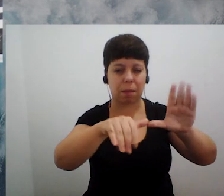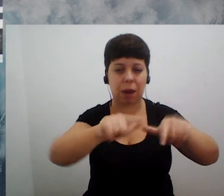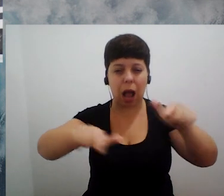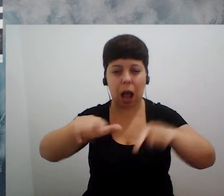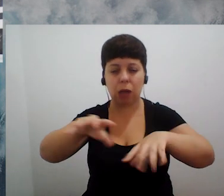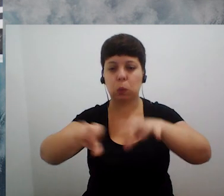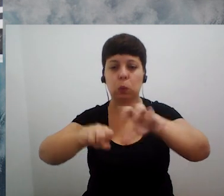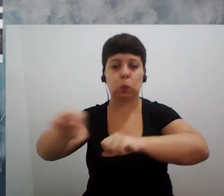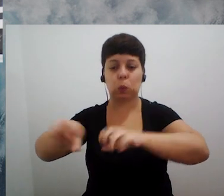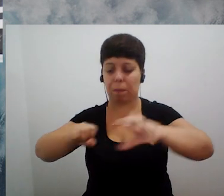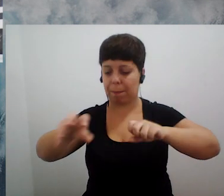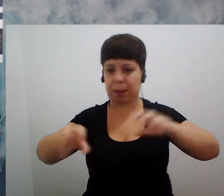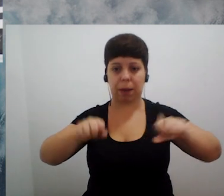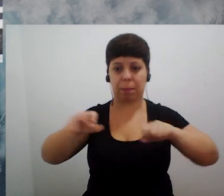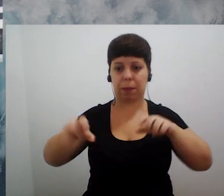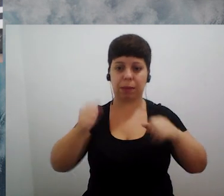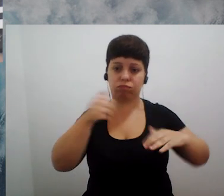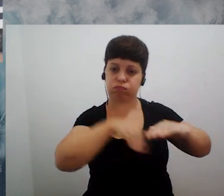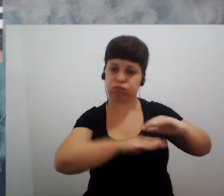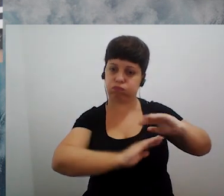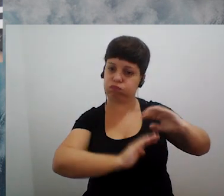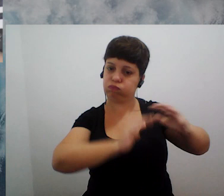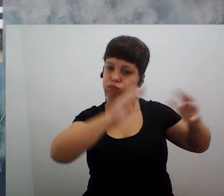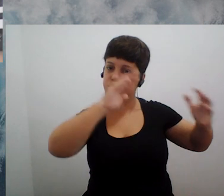de praia, de descarte de lixo nas praias.